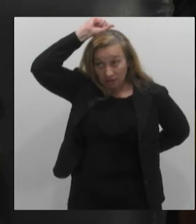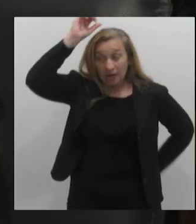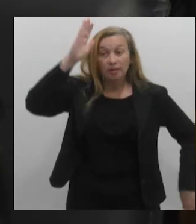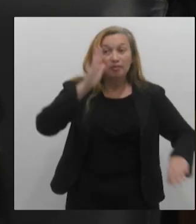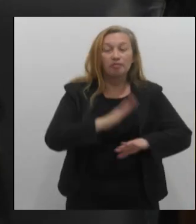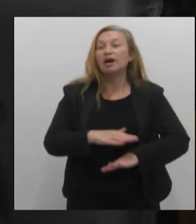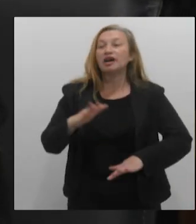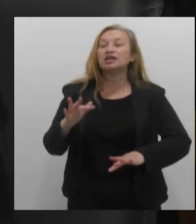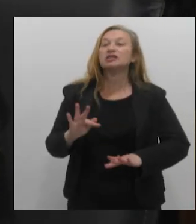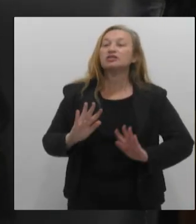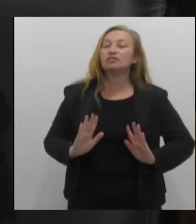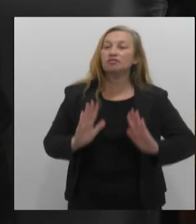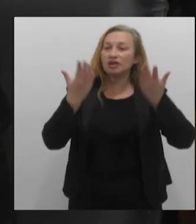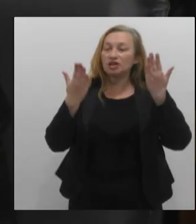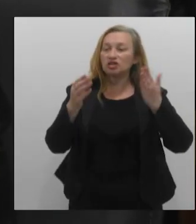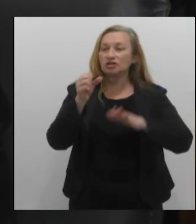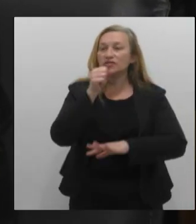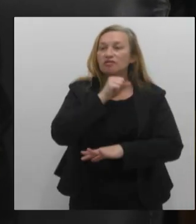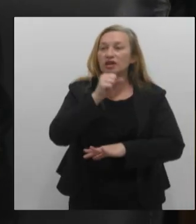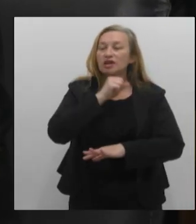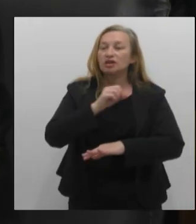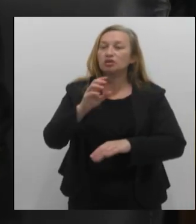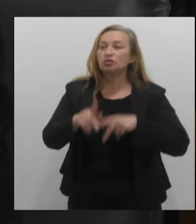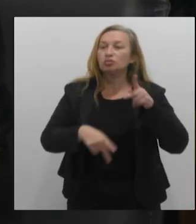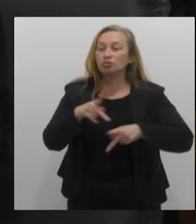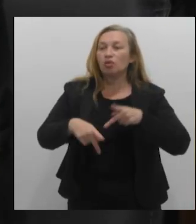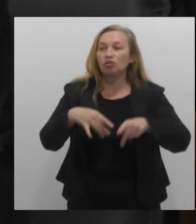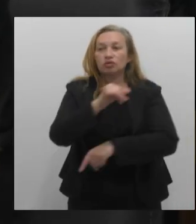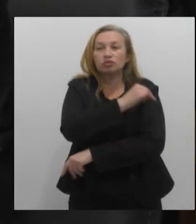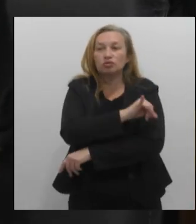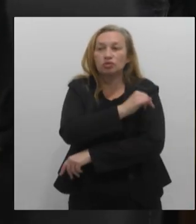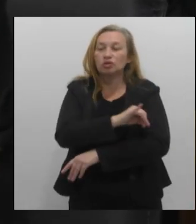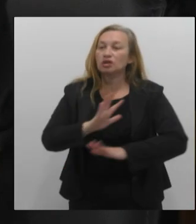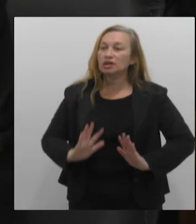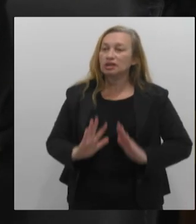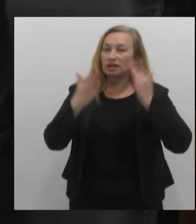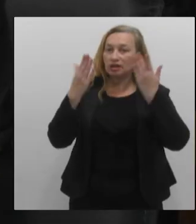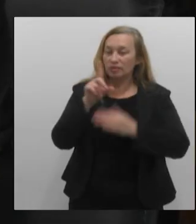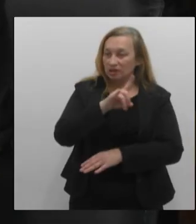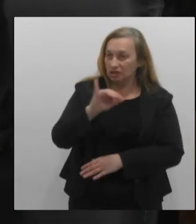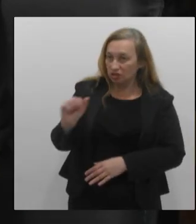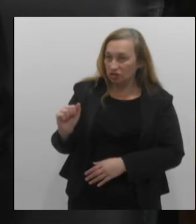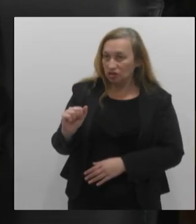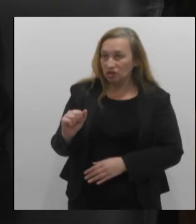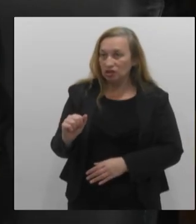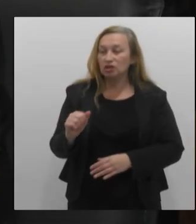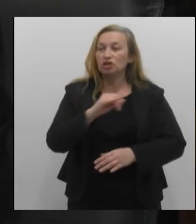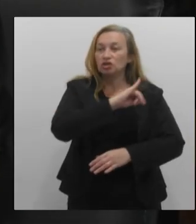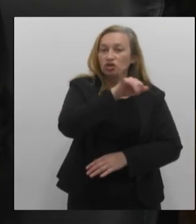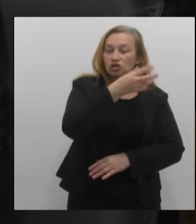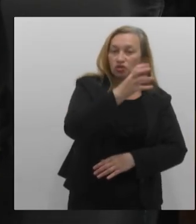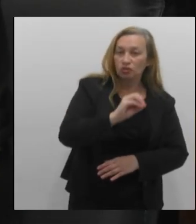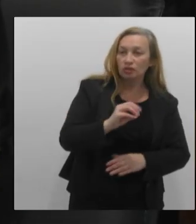antiga festividade do povo carioca. Celebrando nestes dias, desde julho até novembro do próximo ano,